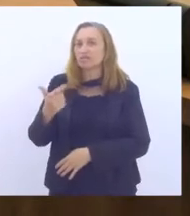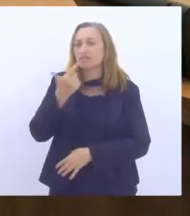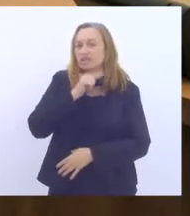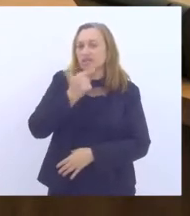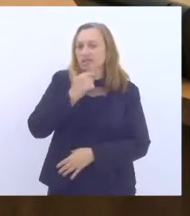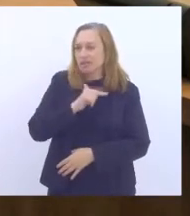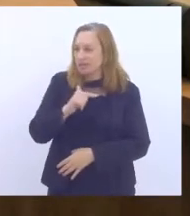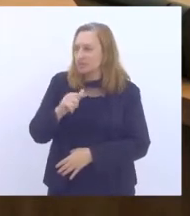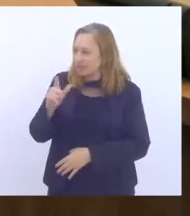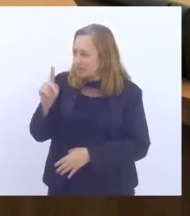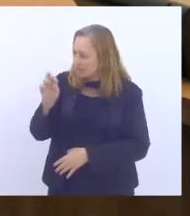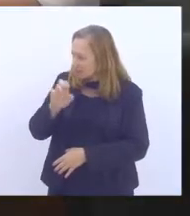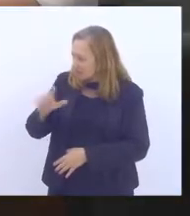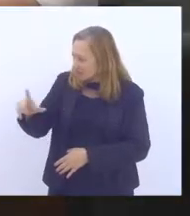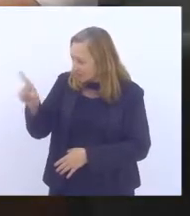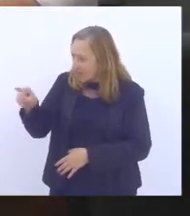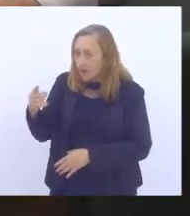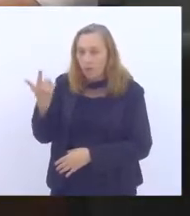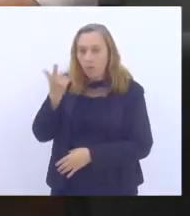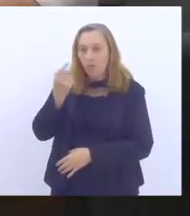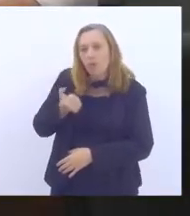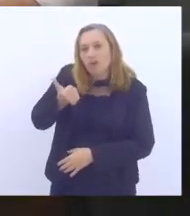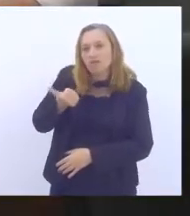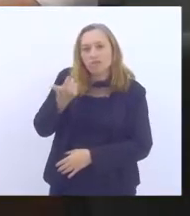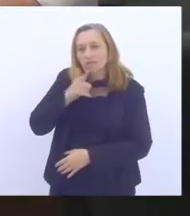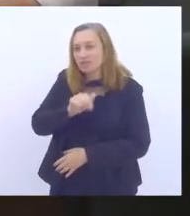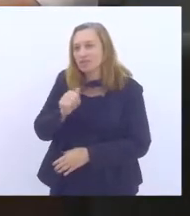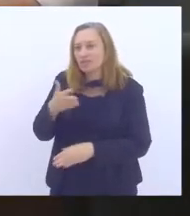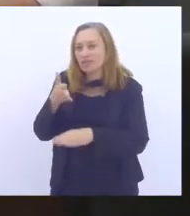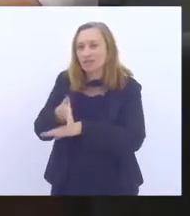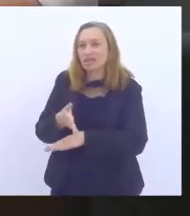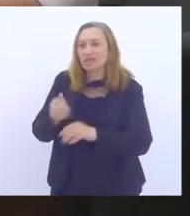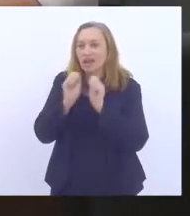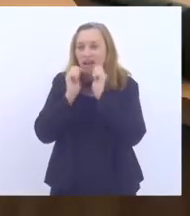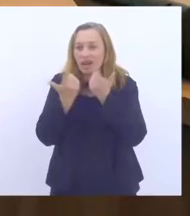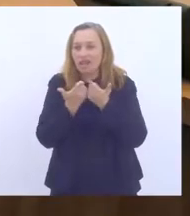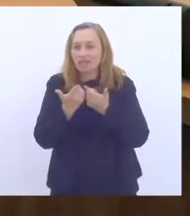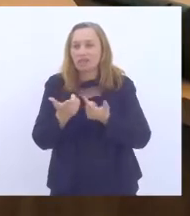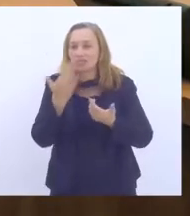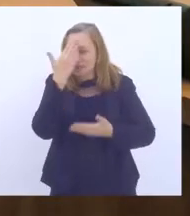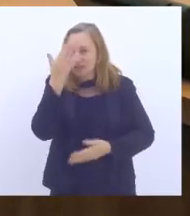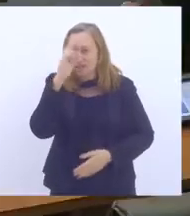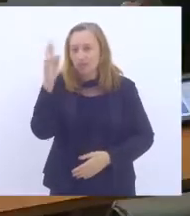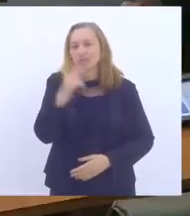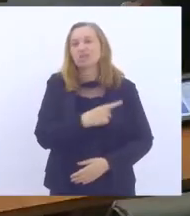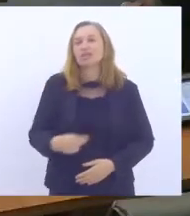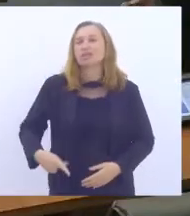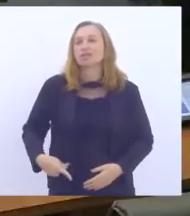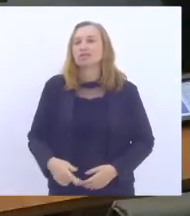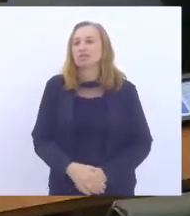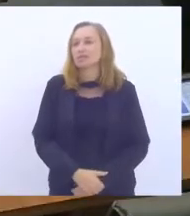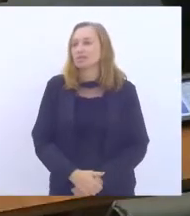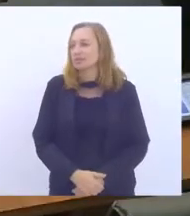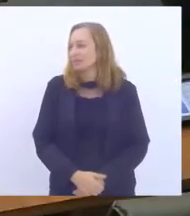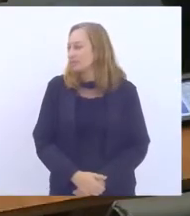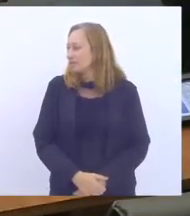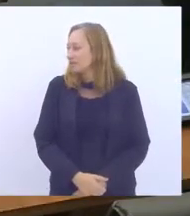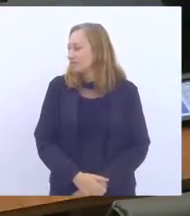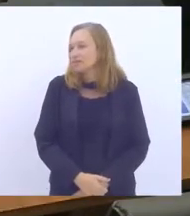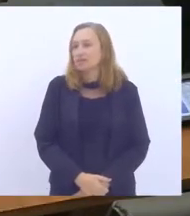quase não conseguiram entrar na alerj mas tem Os queijos artesanais tá muito obrigado Presidente então